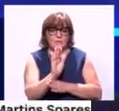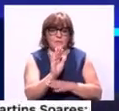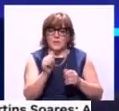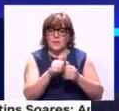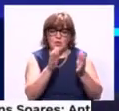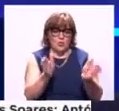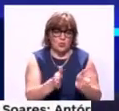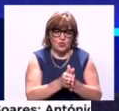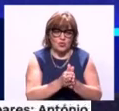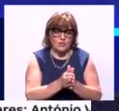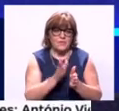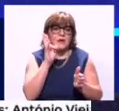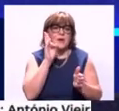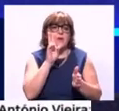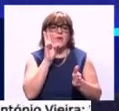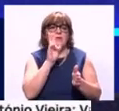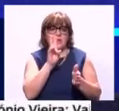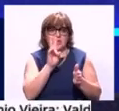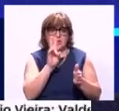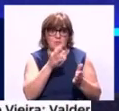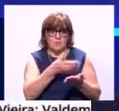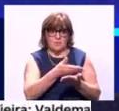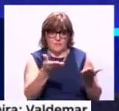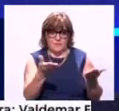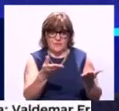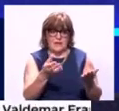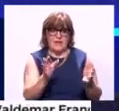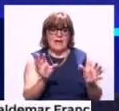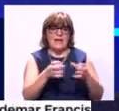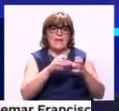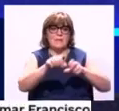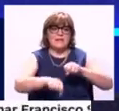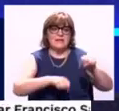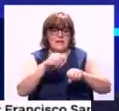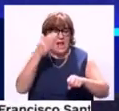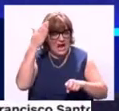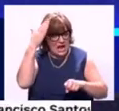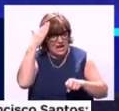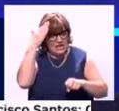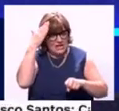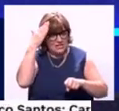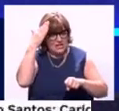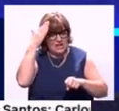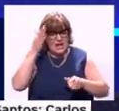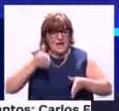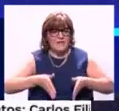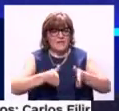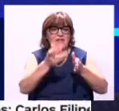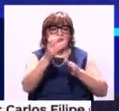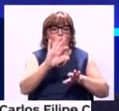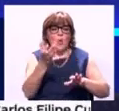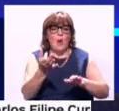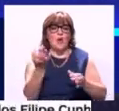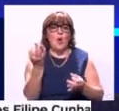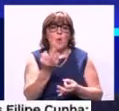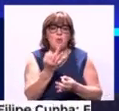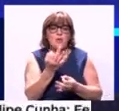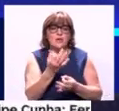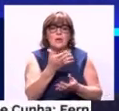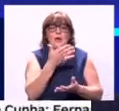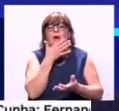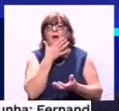vou dar um exemplo a todos. Vejam... A equipa de ciclismo, acha que na Avenida dos Aliados, quando o Porto, aquela Avenida dos